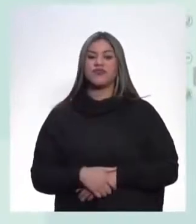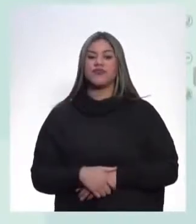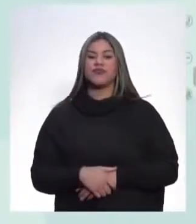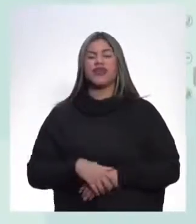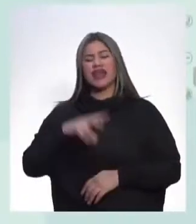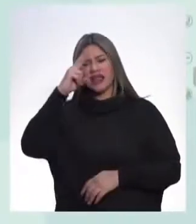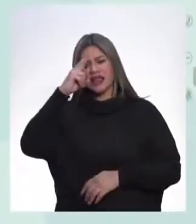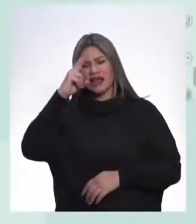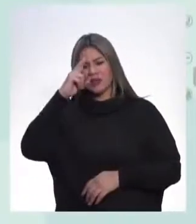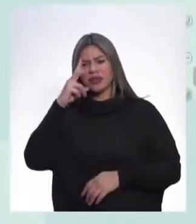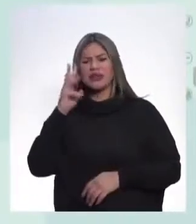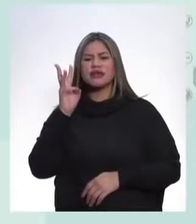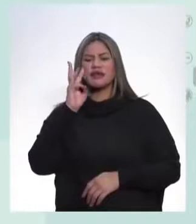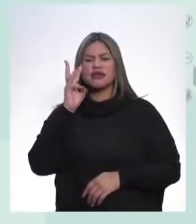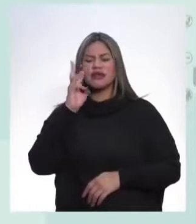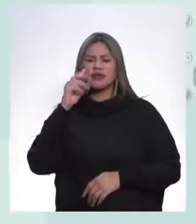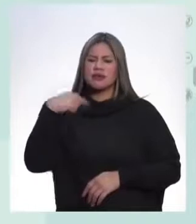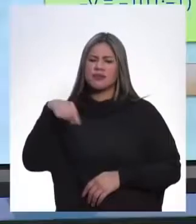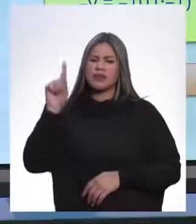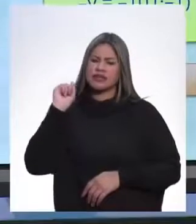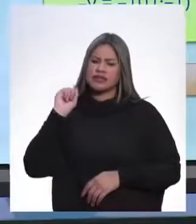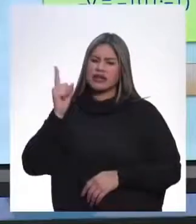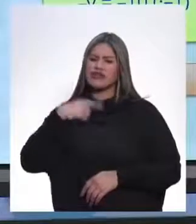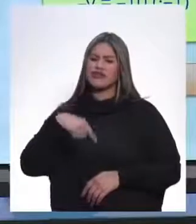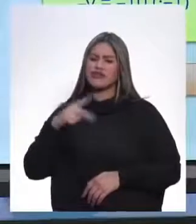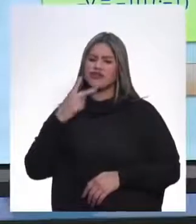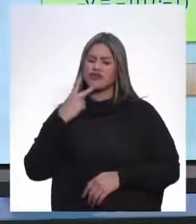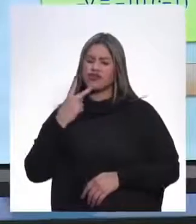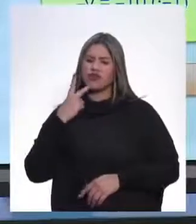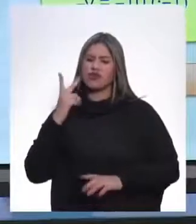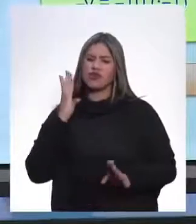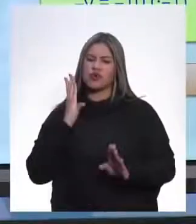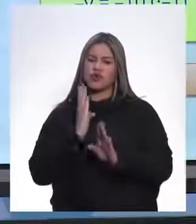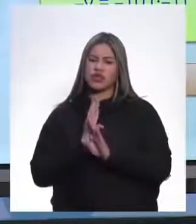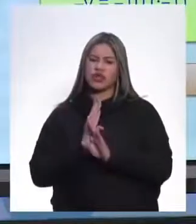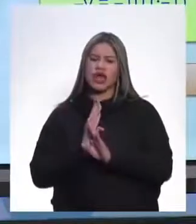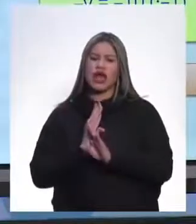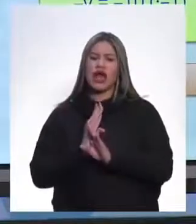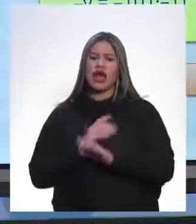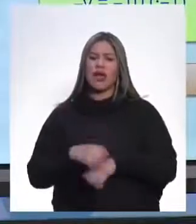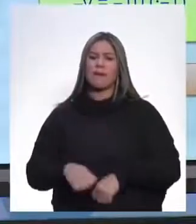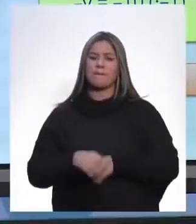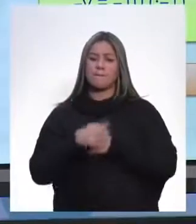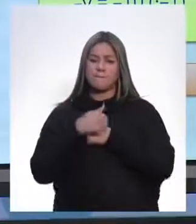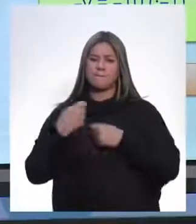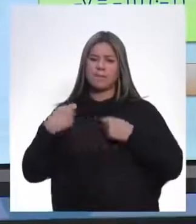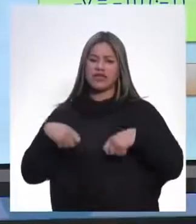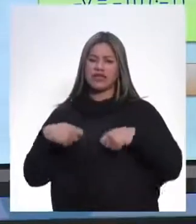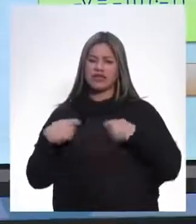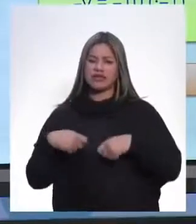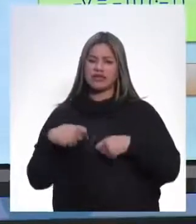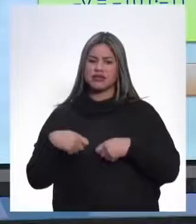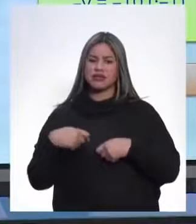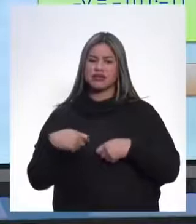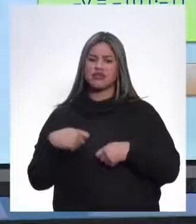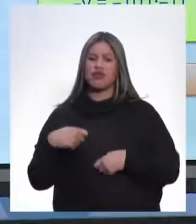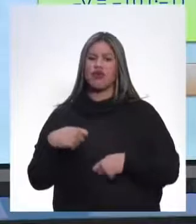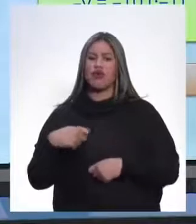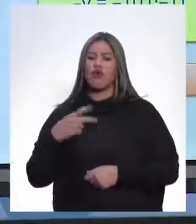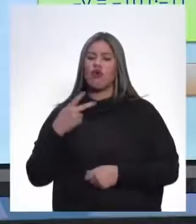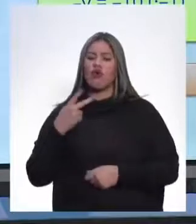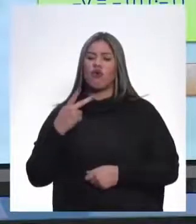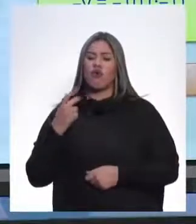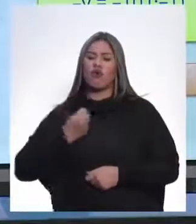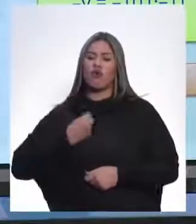terça-feira passada, o Jonas que estava comigo, que a gente falou que para achar o resultado dessa equação, a gente precisaria saber pelo menos o valor de uma